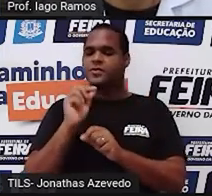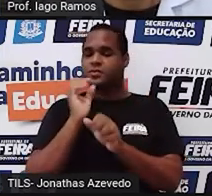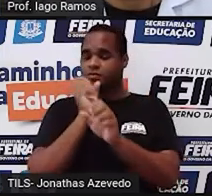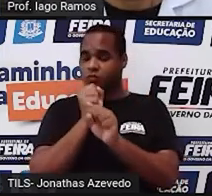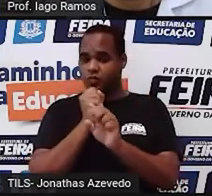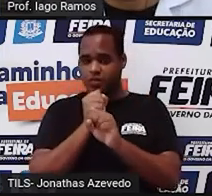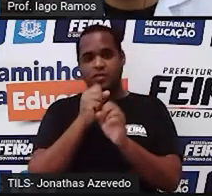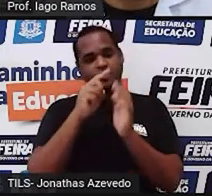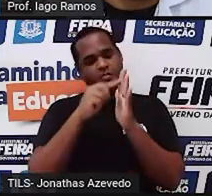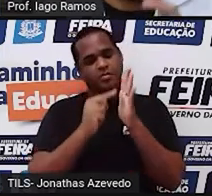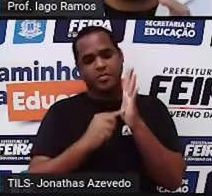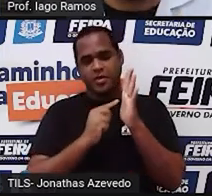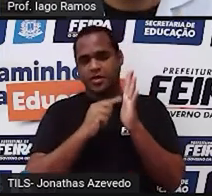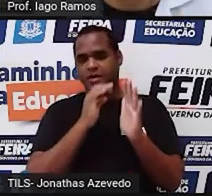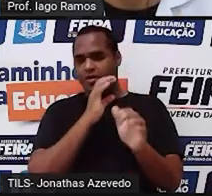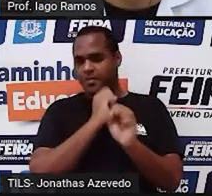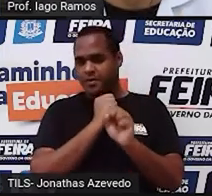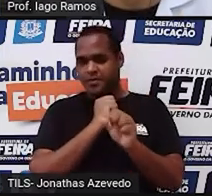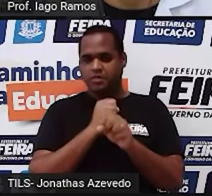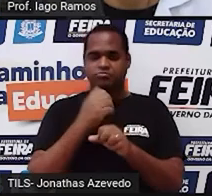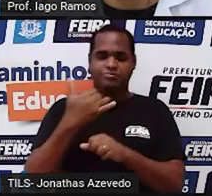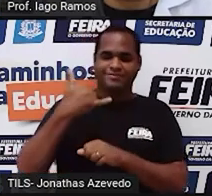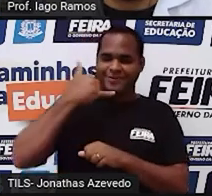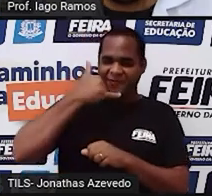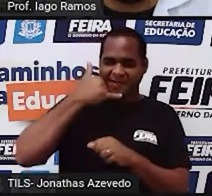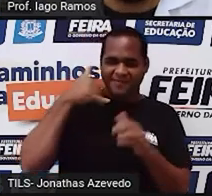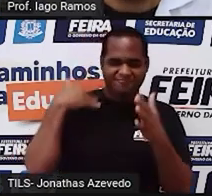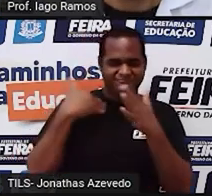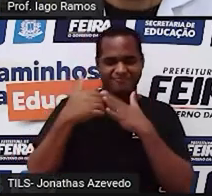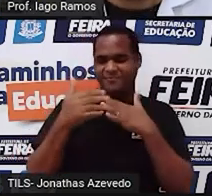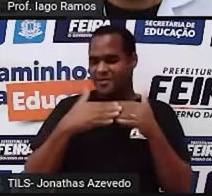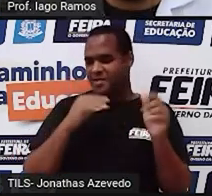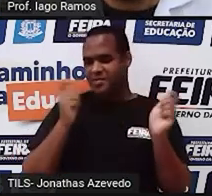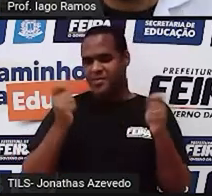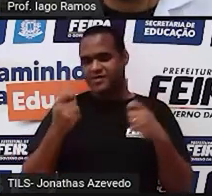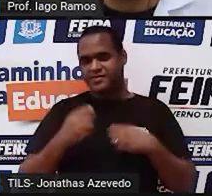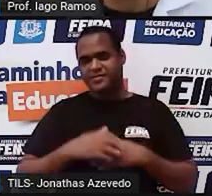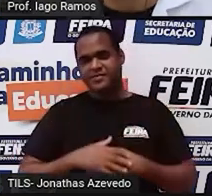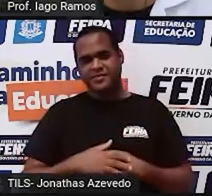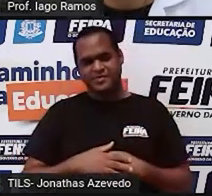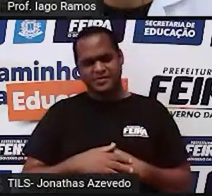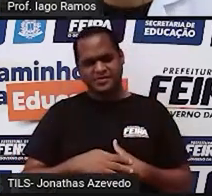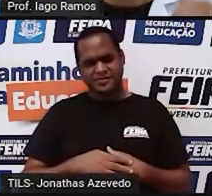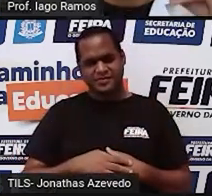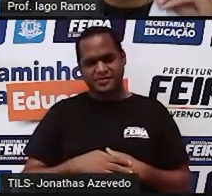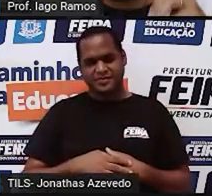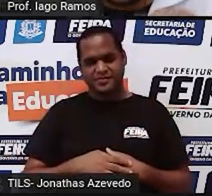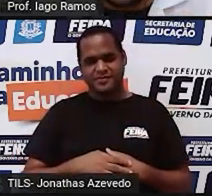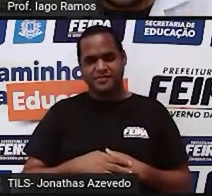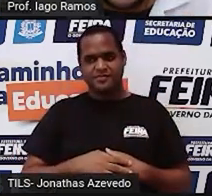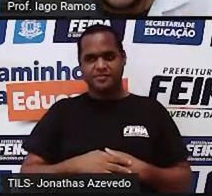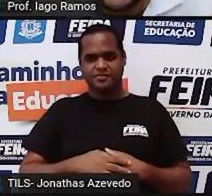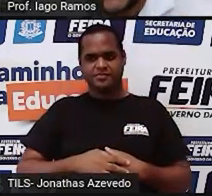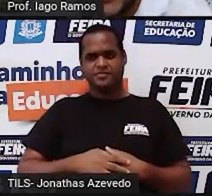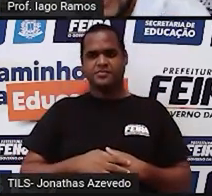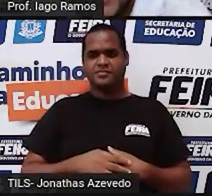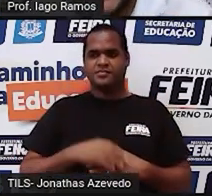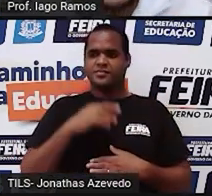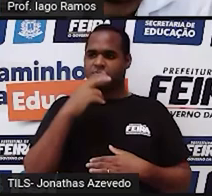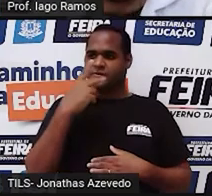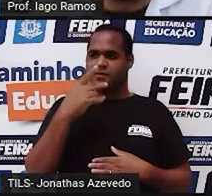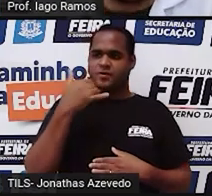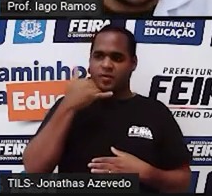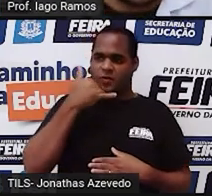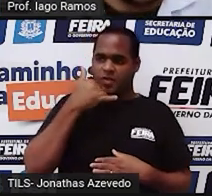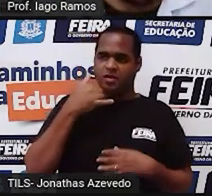ser uma calculadora de um aparelho celular qualquer certo e no seu aparelho celular